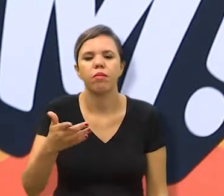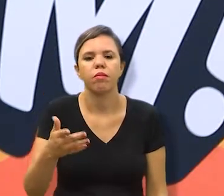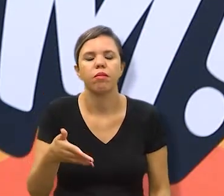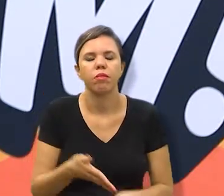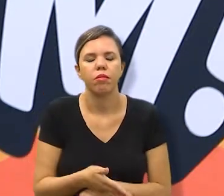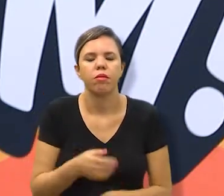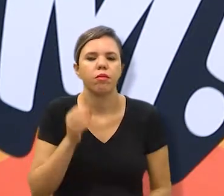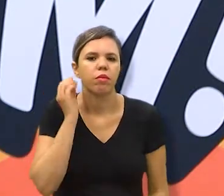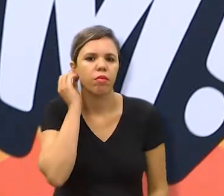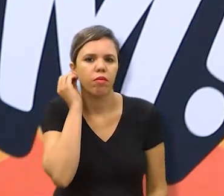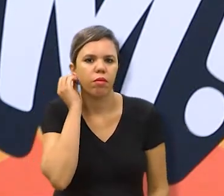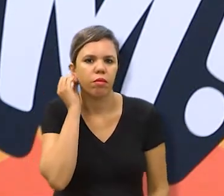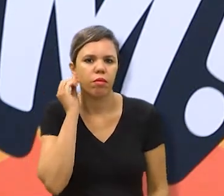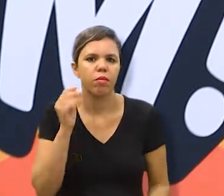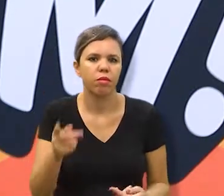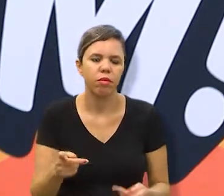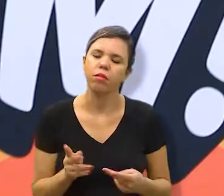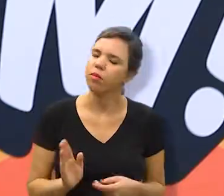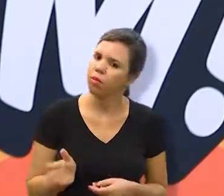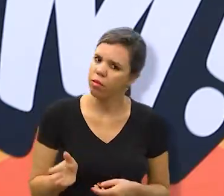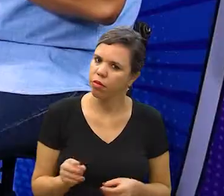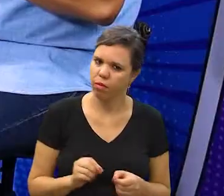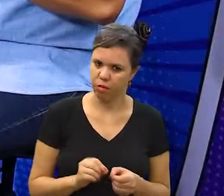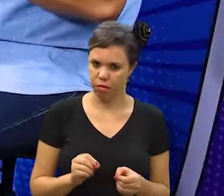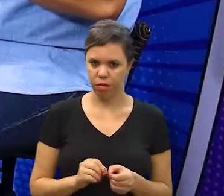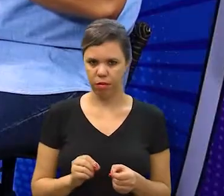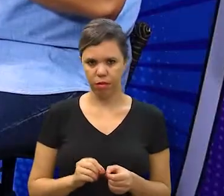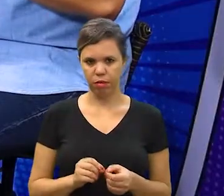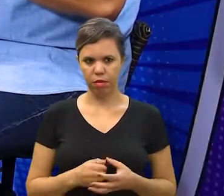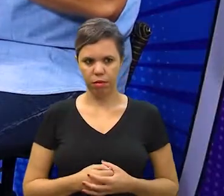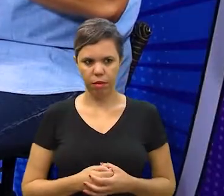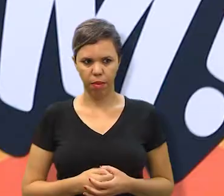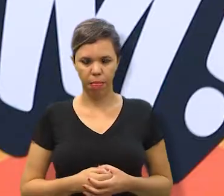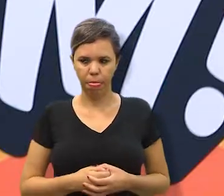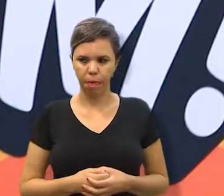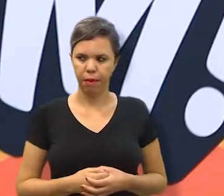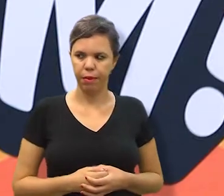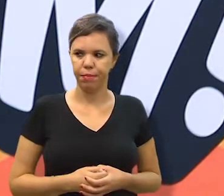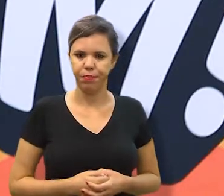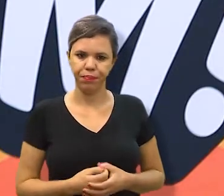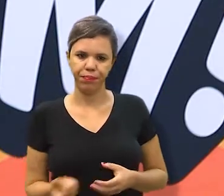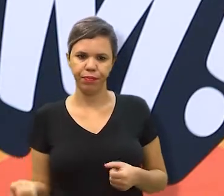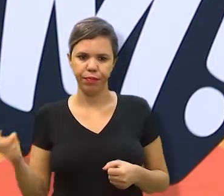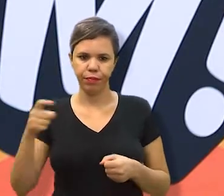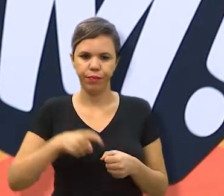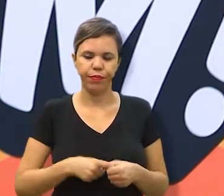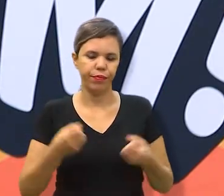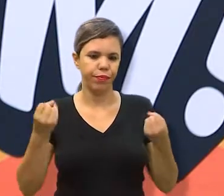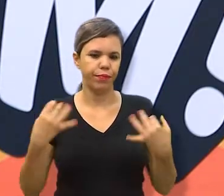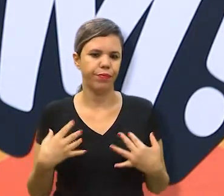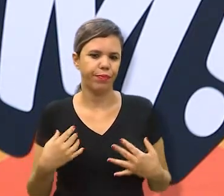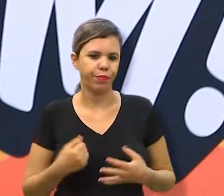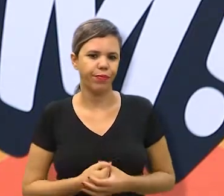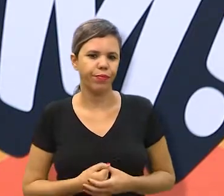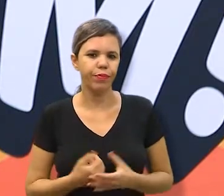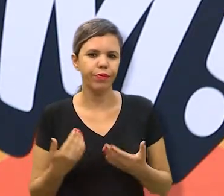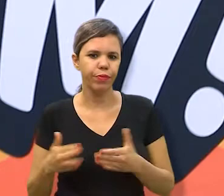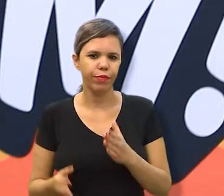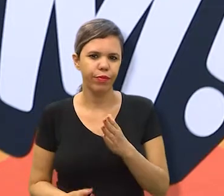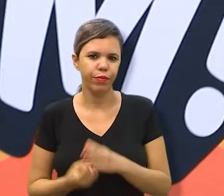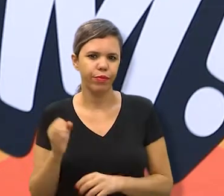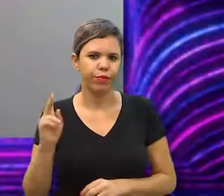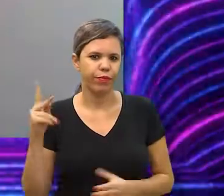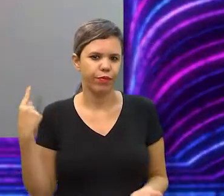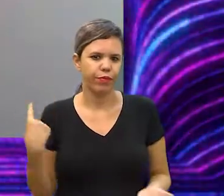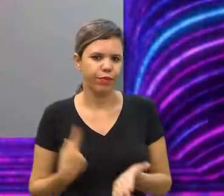sua participação e o convite já está feito. E você vai voltar aqui para contar pra gente do lançamento,